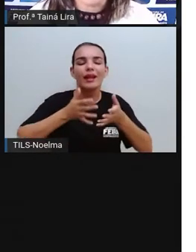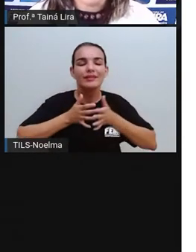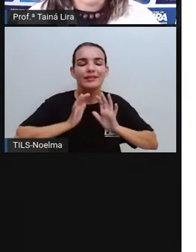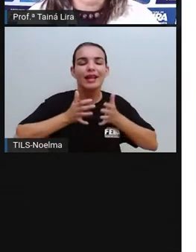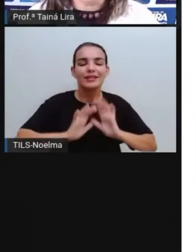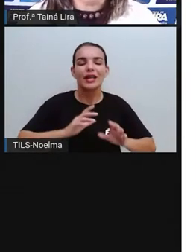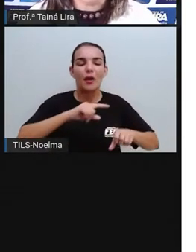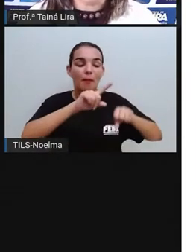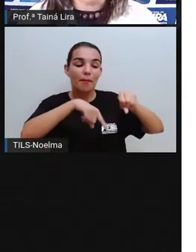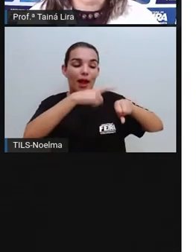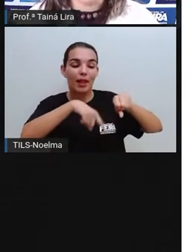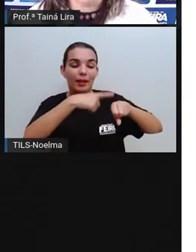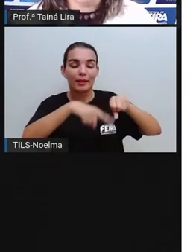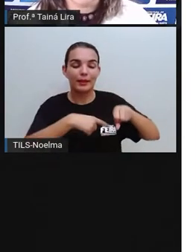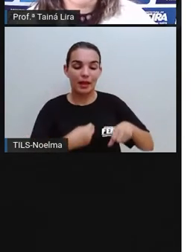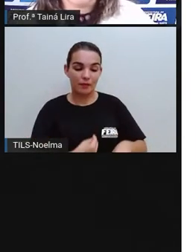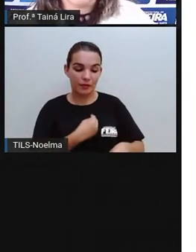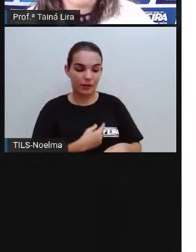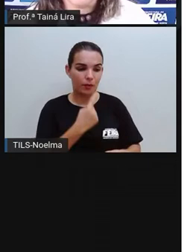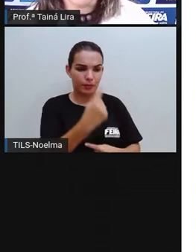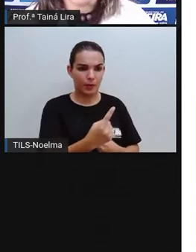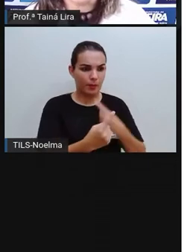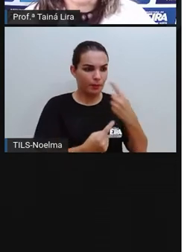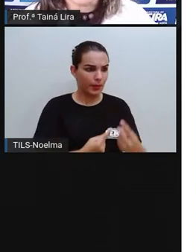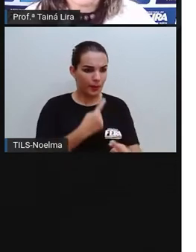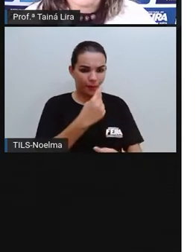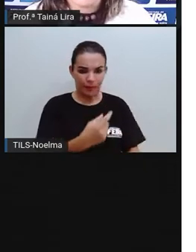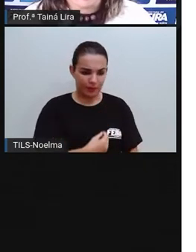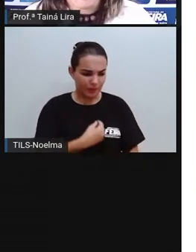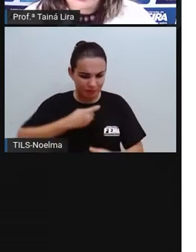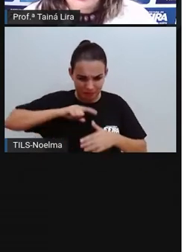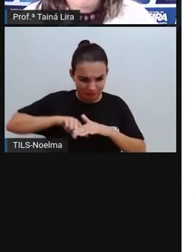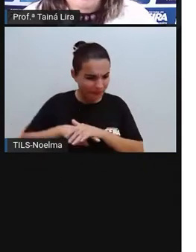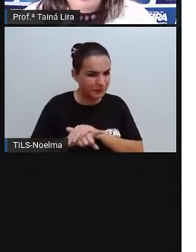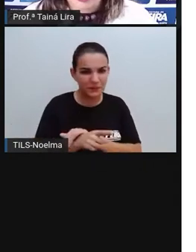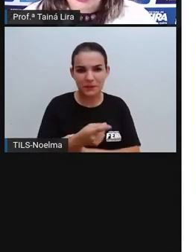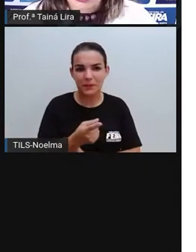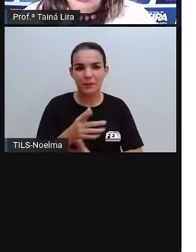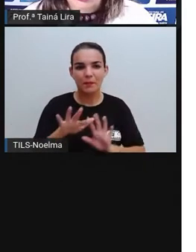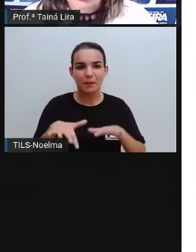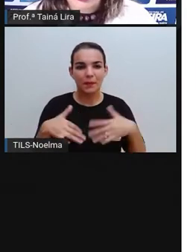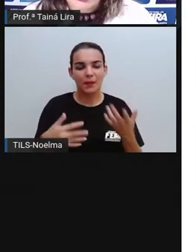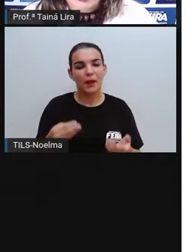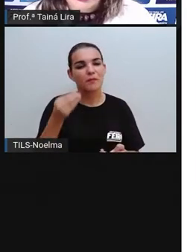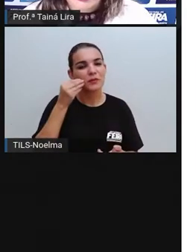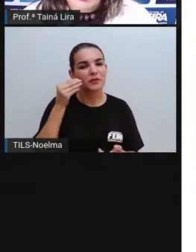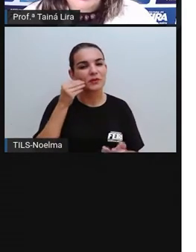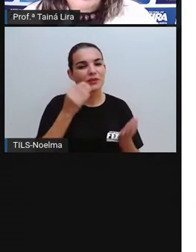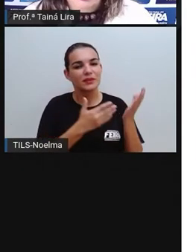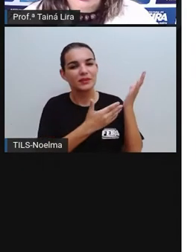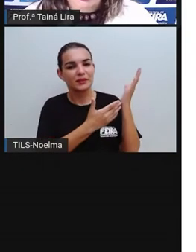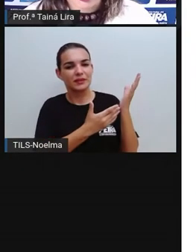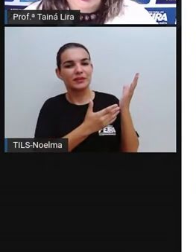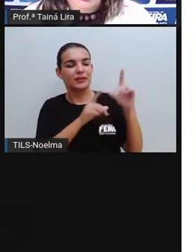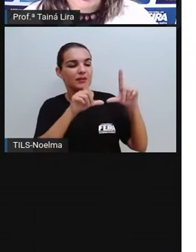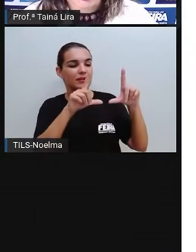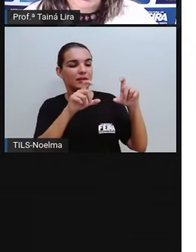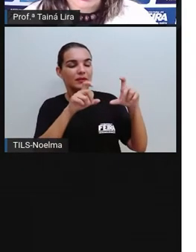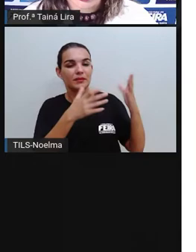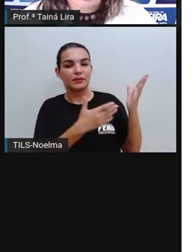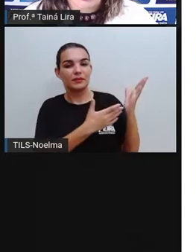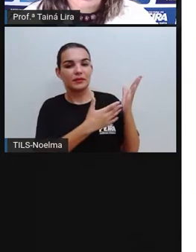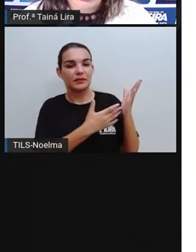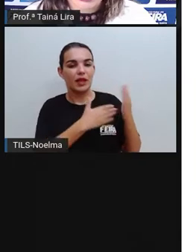Nasceu maluquinho, que viveu um dia por vez intensamente. E aqui, ó, vem mostrando a trajetória, ó,